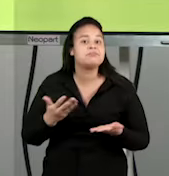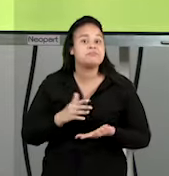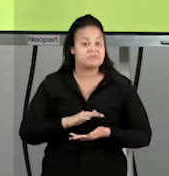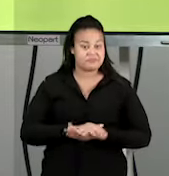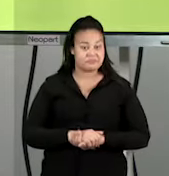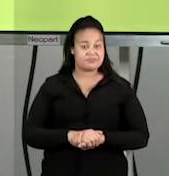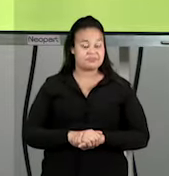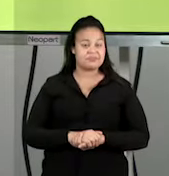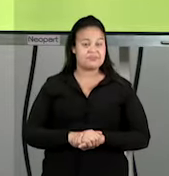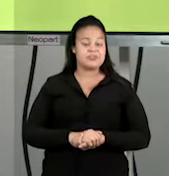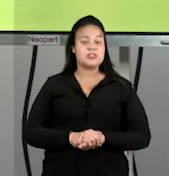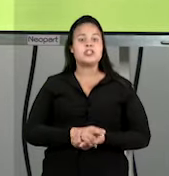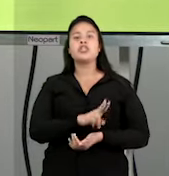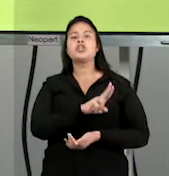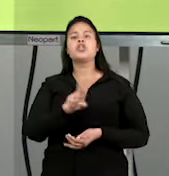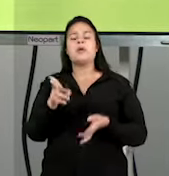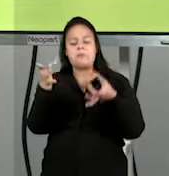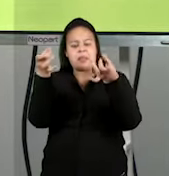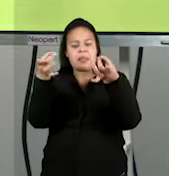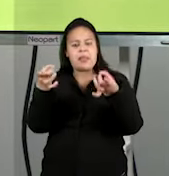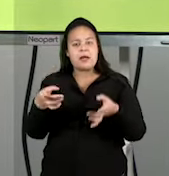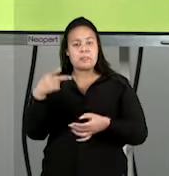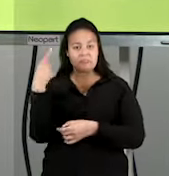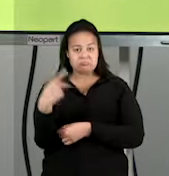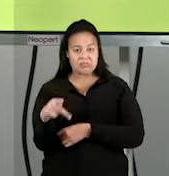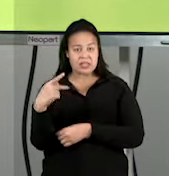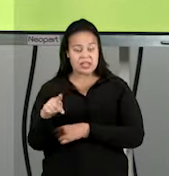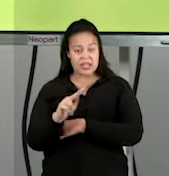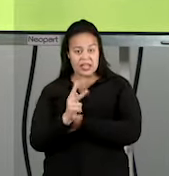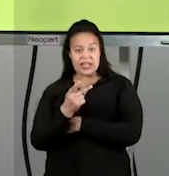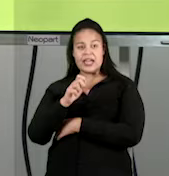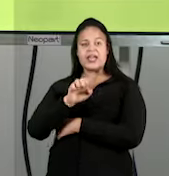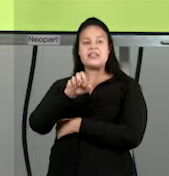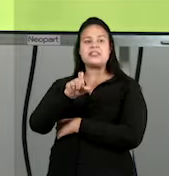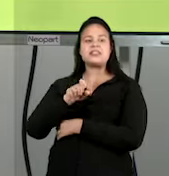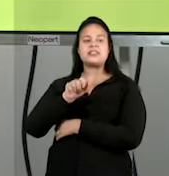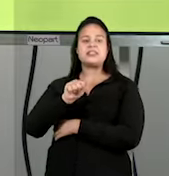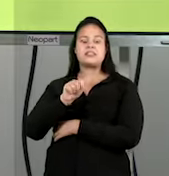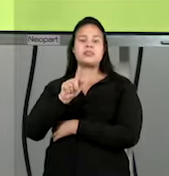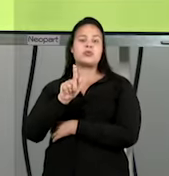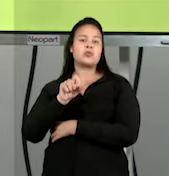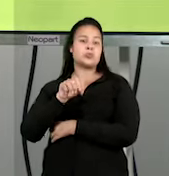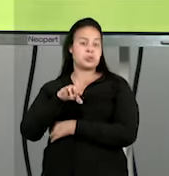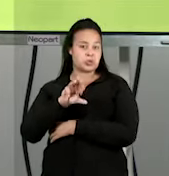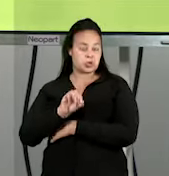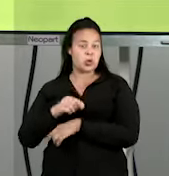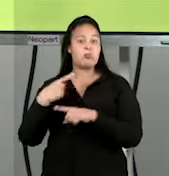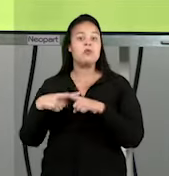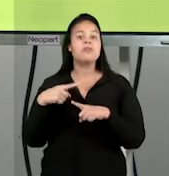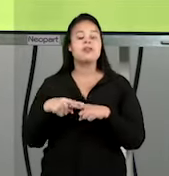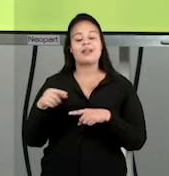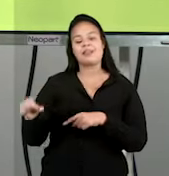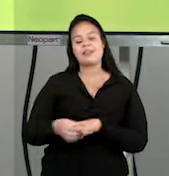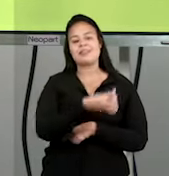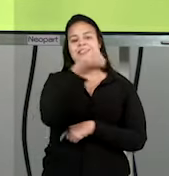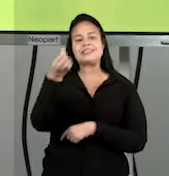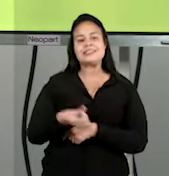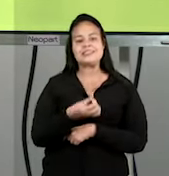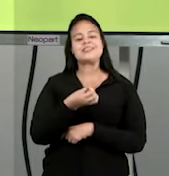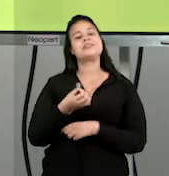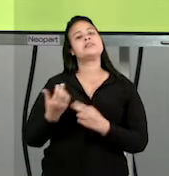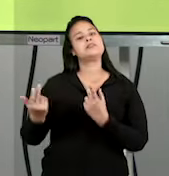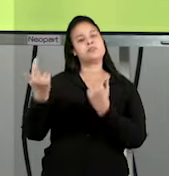já recebe o nome especial de hexágono porque ele tem 6 lados iguais.